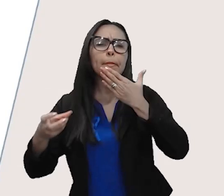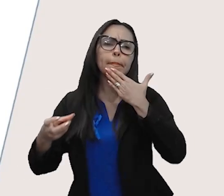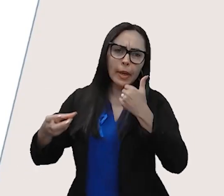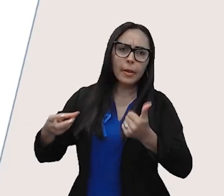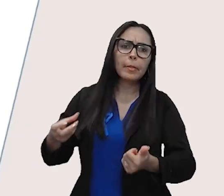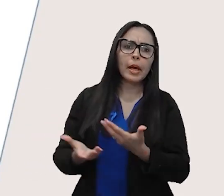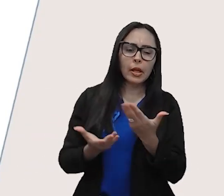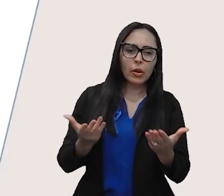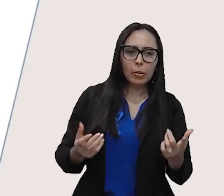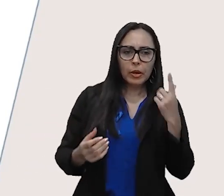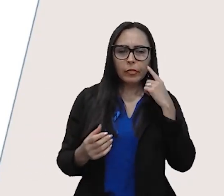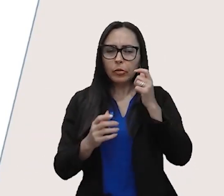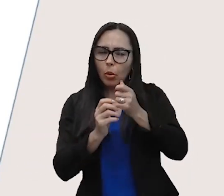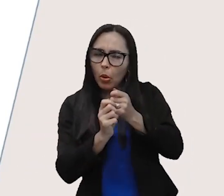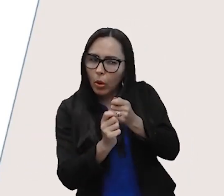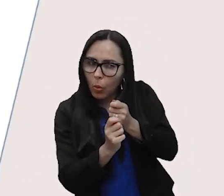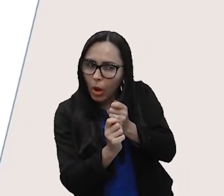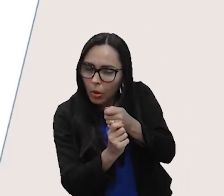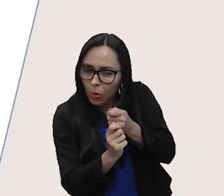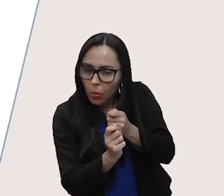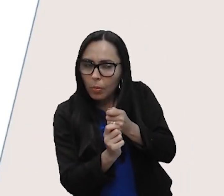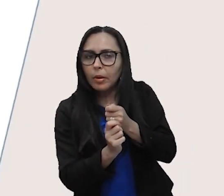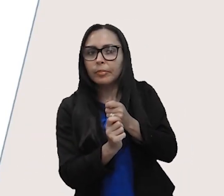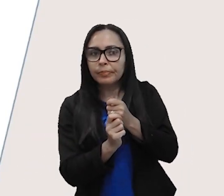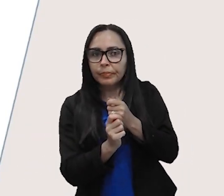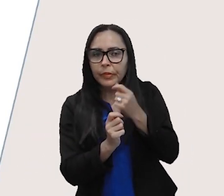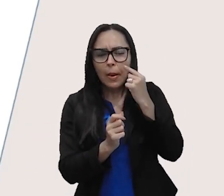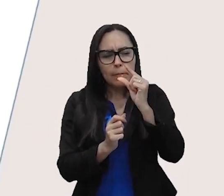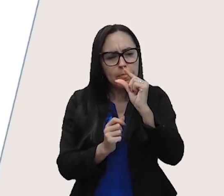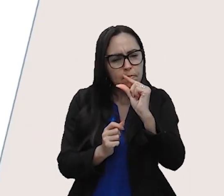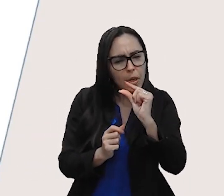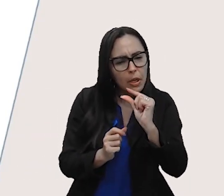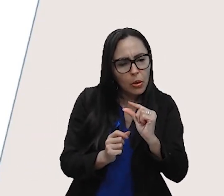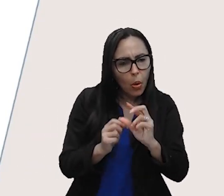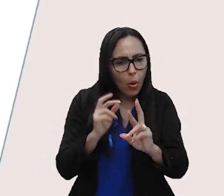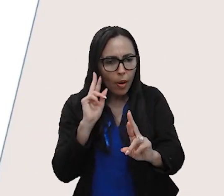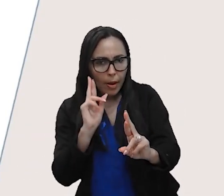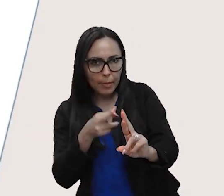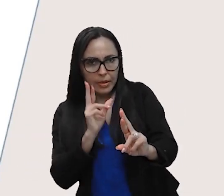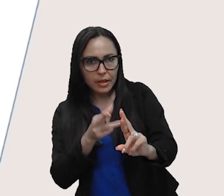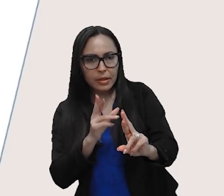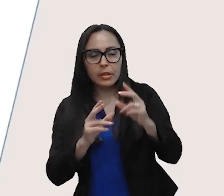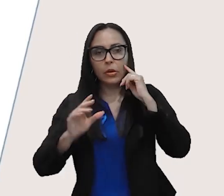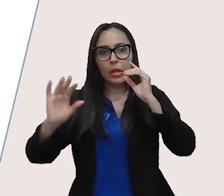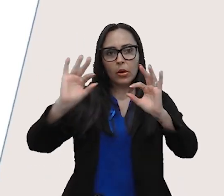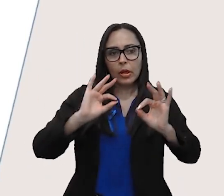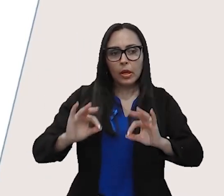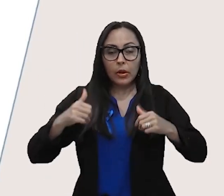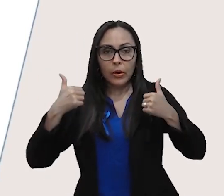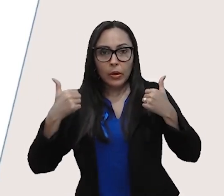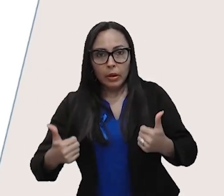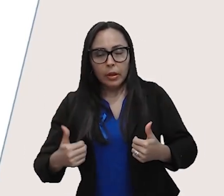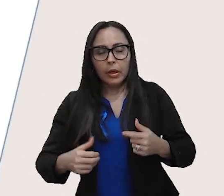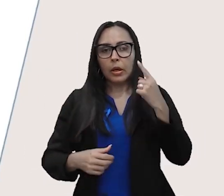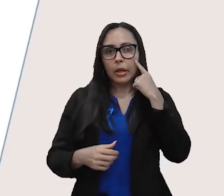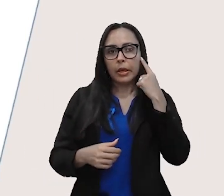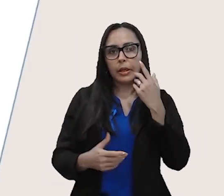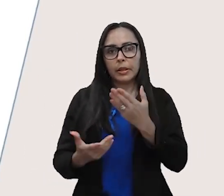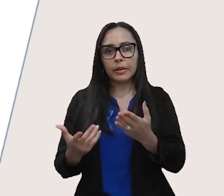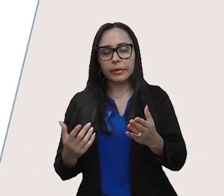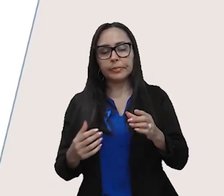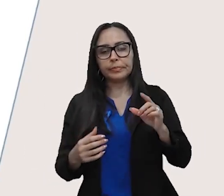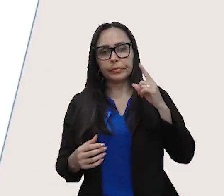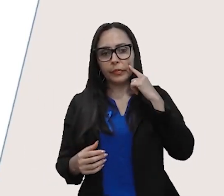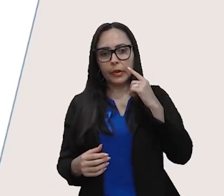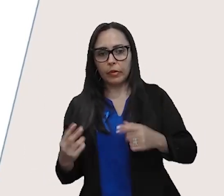repente, eu estou colocando uma lupa bem intensa, mas é a menor representação dessa localização aí, tá bom? Observe que eu posso